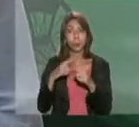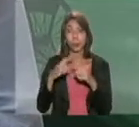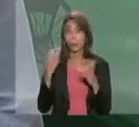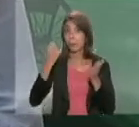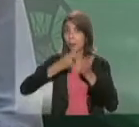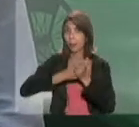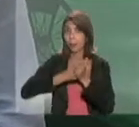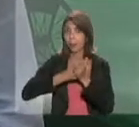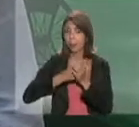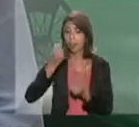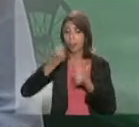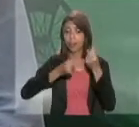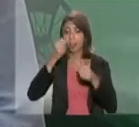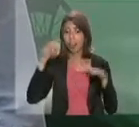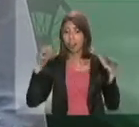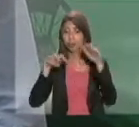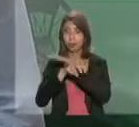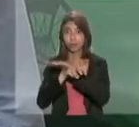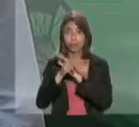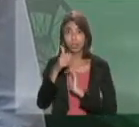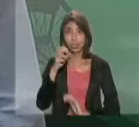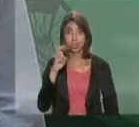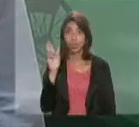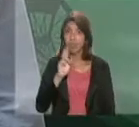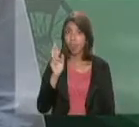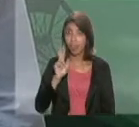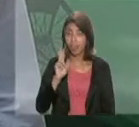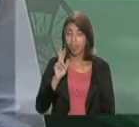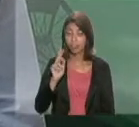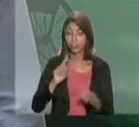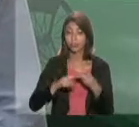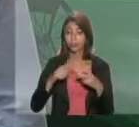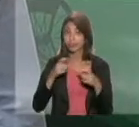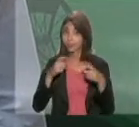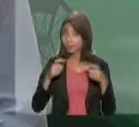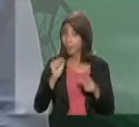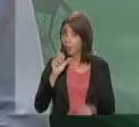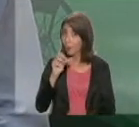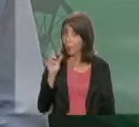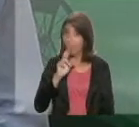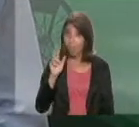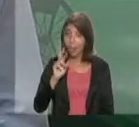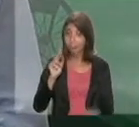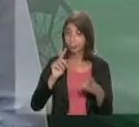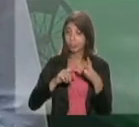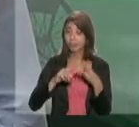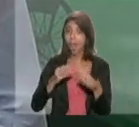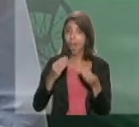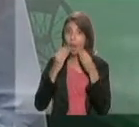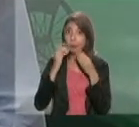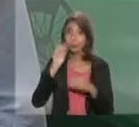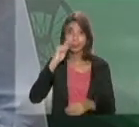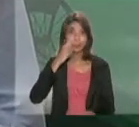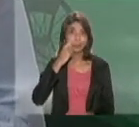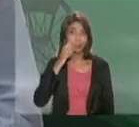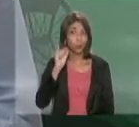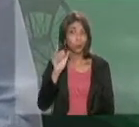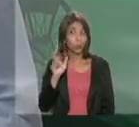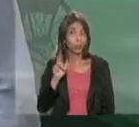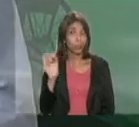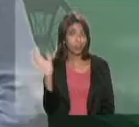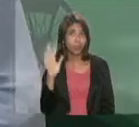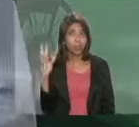Porque você vai pagar o estacionamento, R$ 15, o ingresso, 80. O sanduíche custa o olho da cara, R$